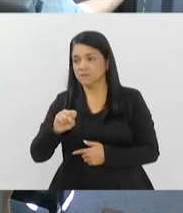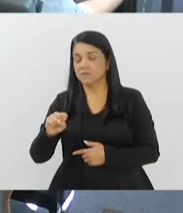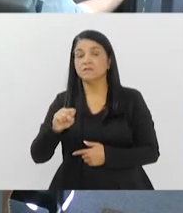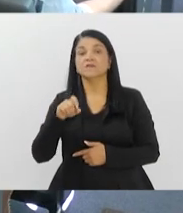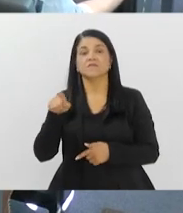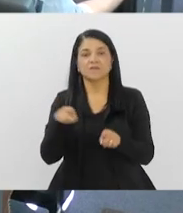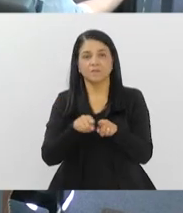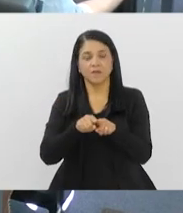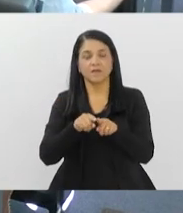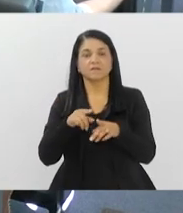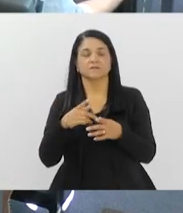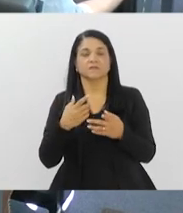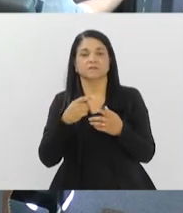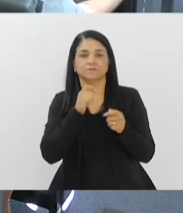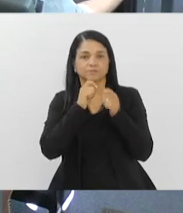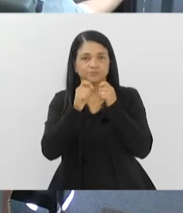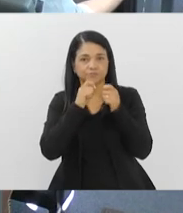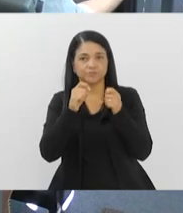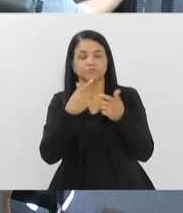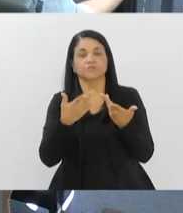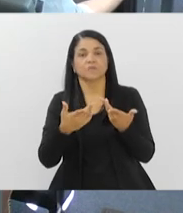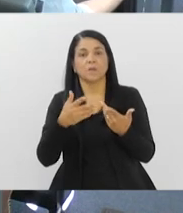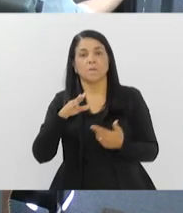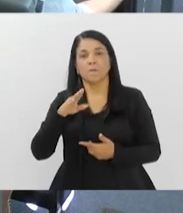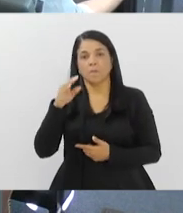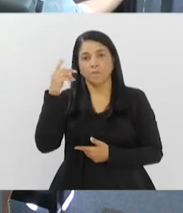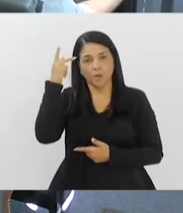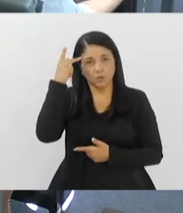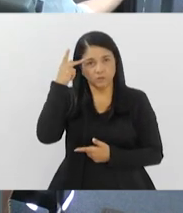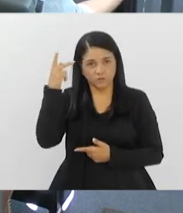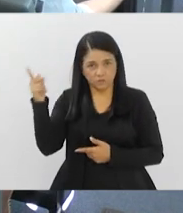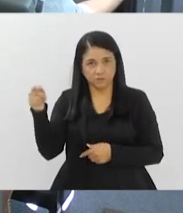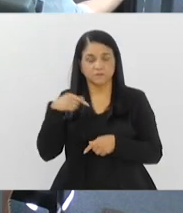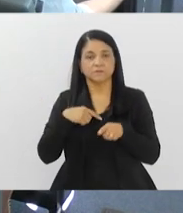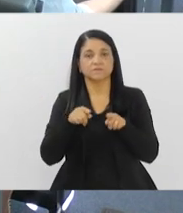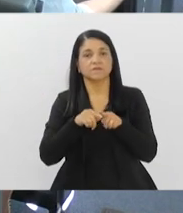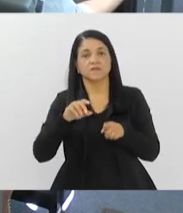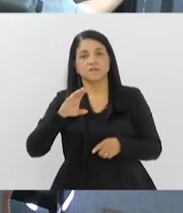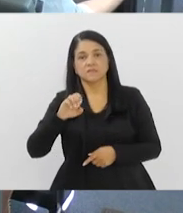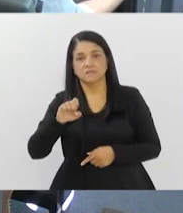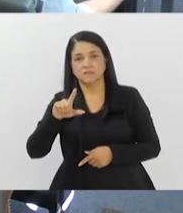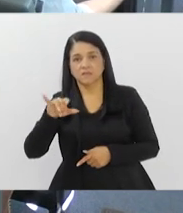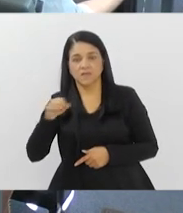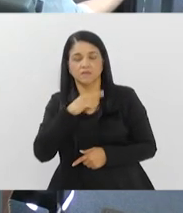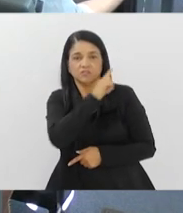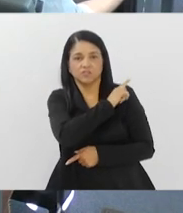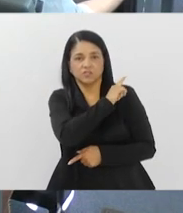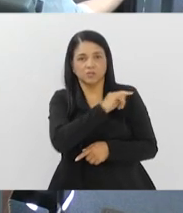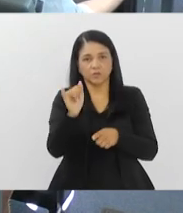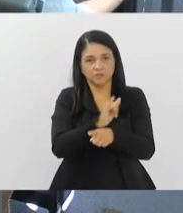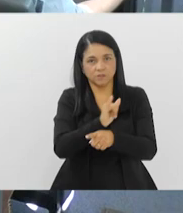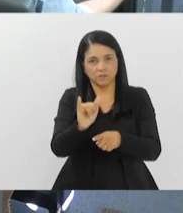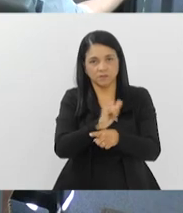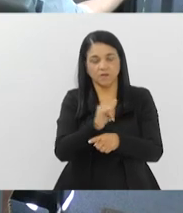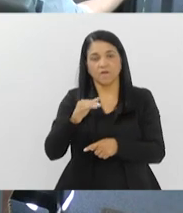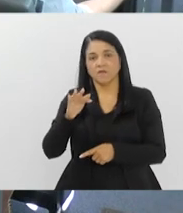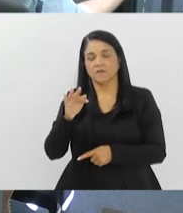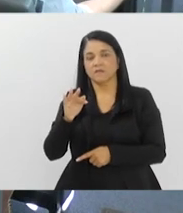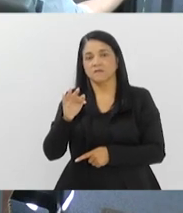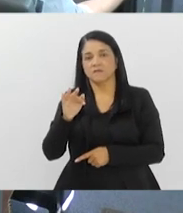da Gazeta Paulista, Célia Machado Guimarães, diretora de gestão estratégica do Cefet